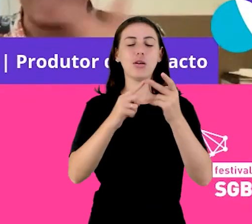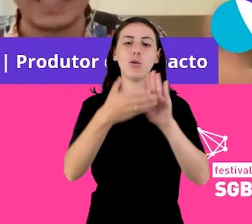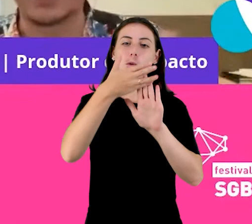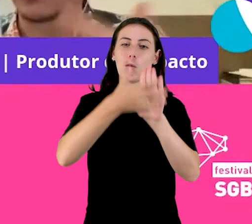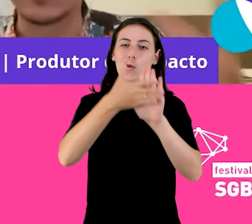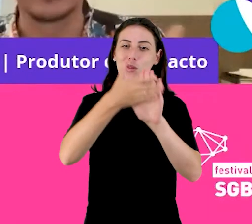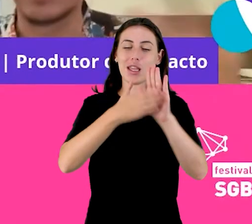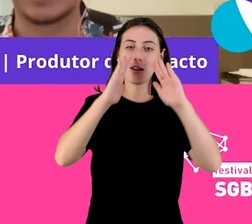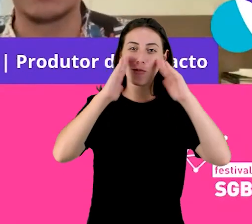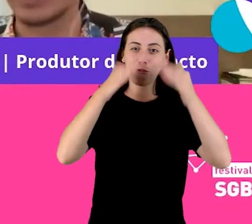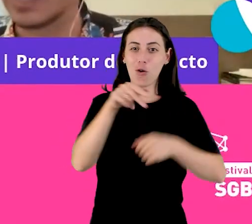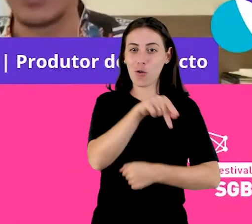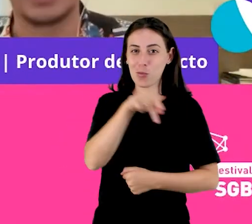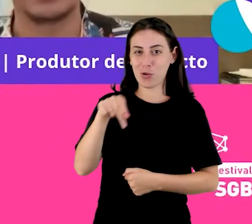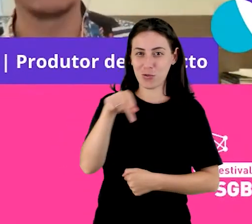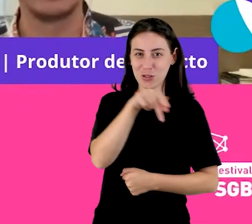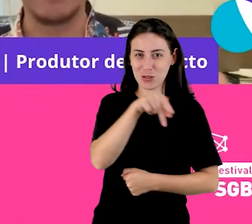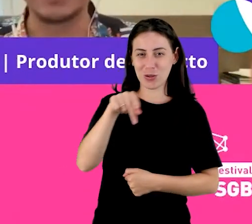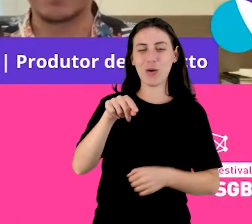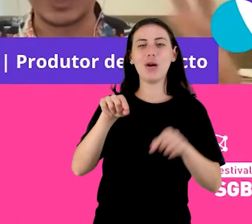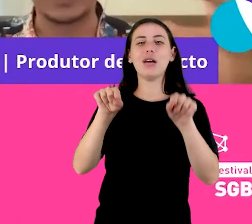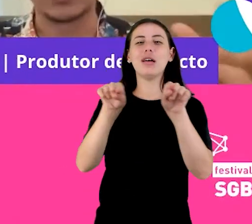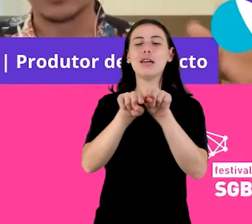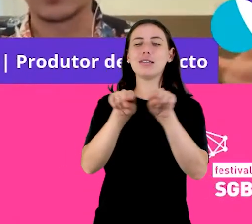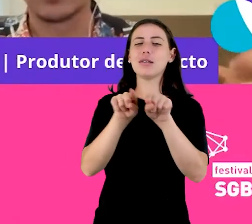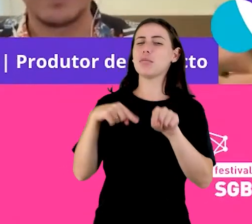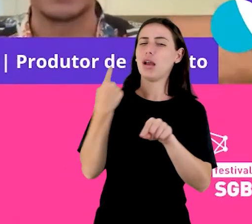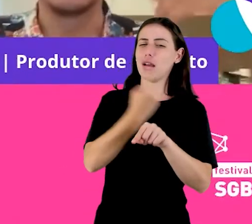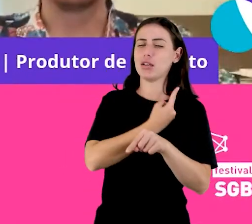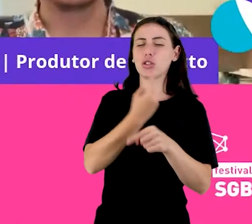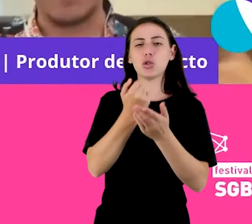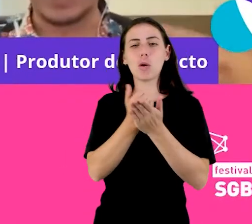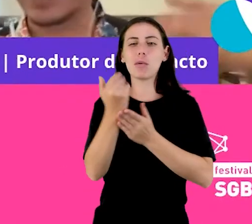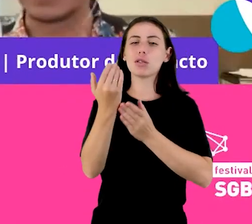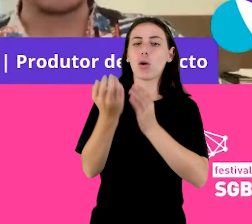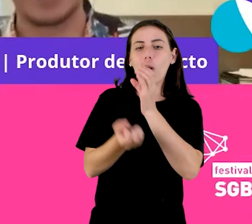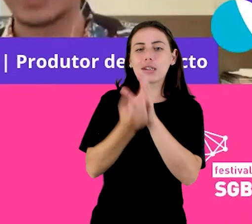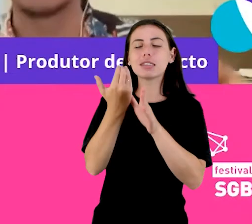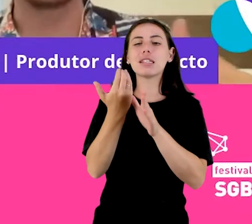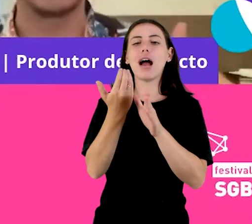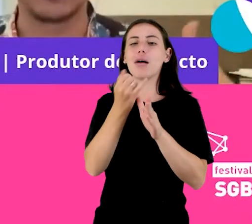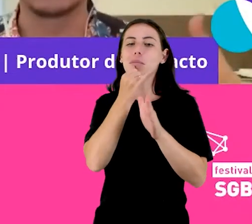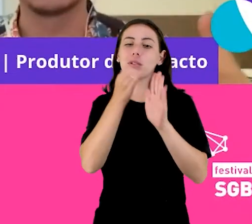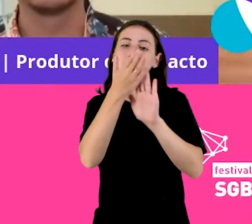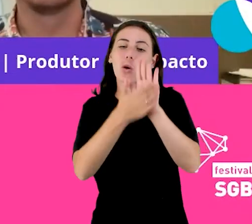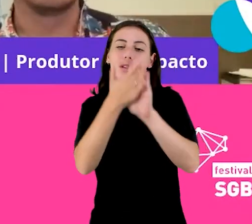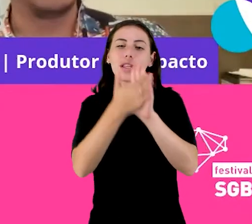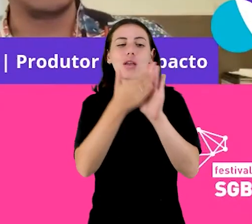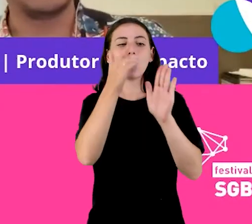a conversa, para cada um explicar, não tem certo e errado, é mais para puxar assunto e todo mundo, de repente, perceber que precisa saber mais ou ir atrás de